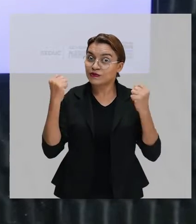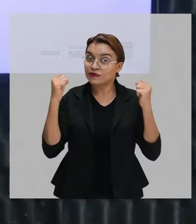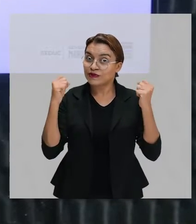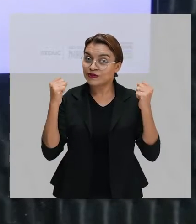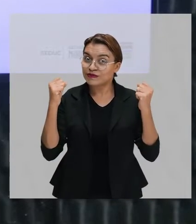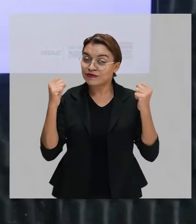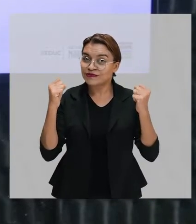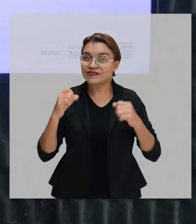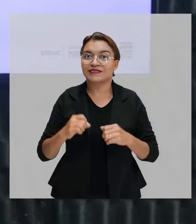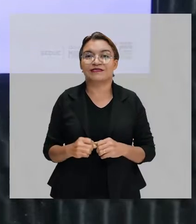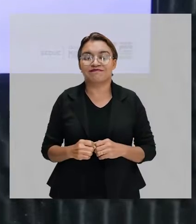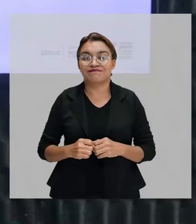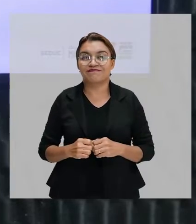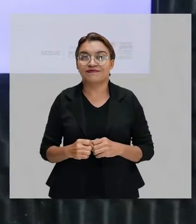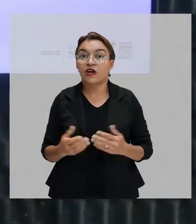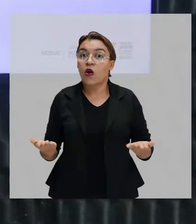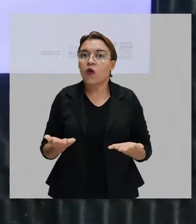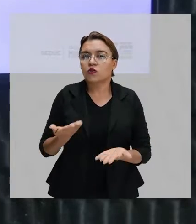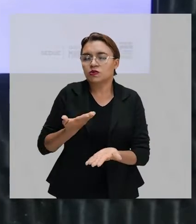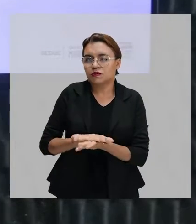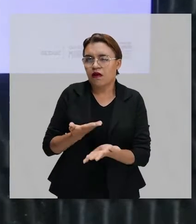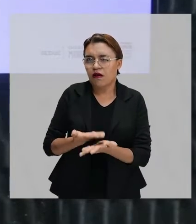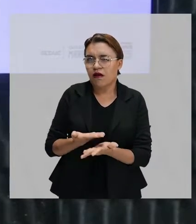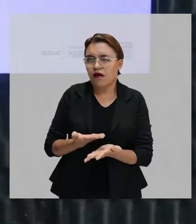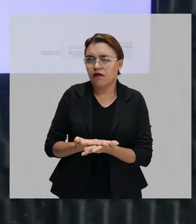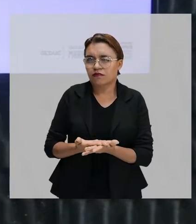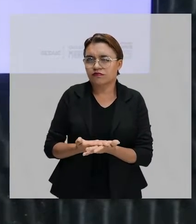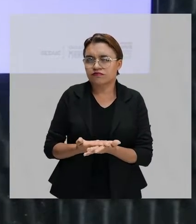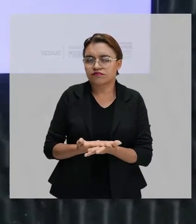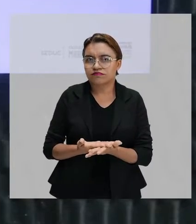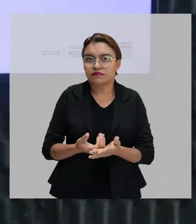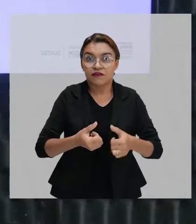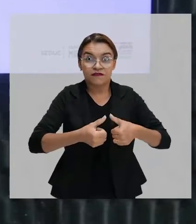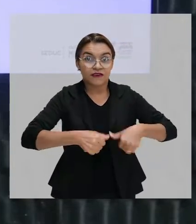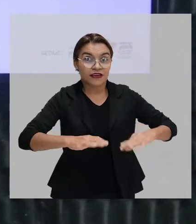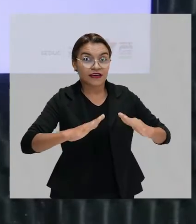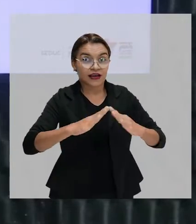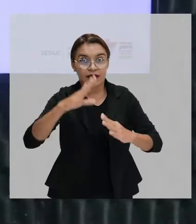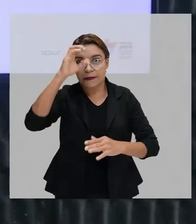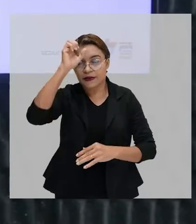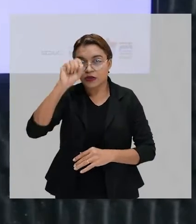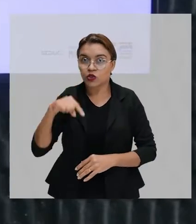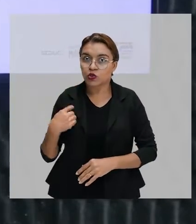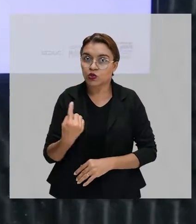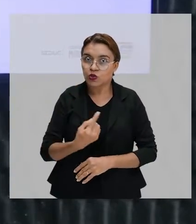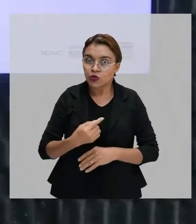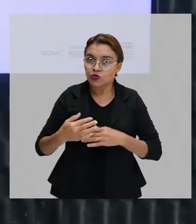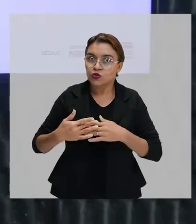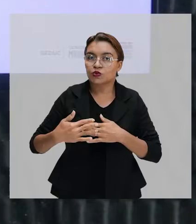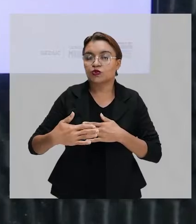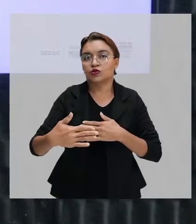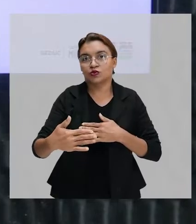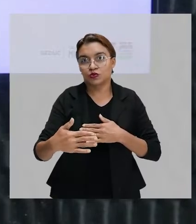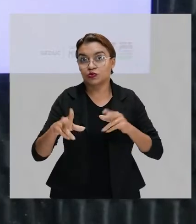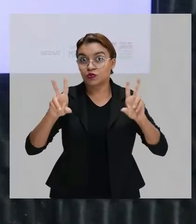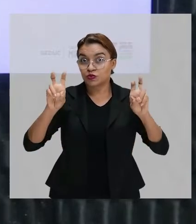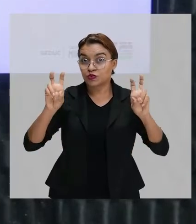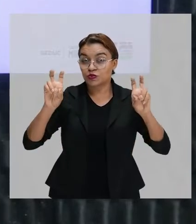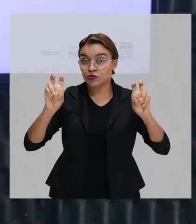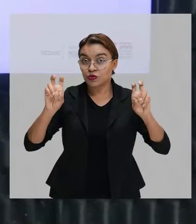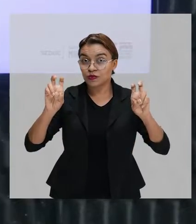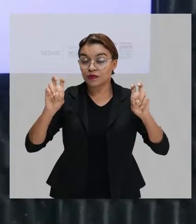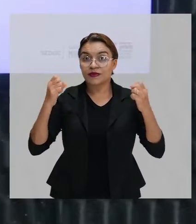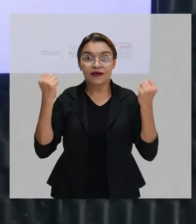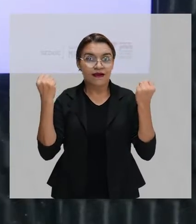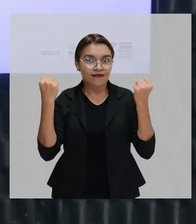nessa aula de hoje o nosso projeto fica em casa aprendendo nós iremos dar continuidade a questão da educação